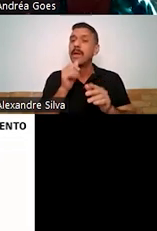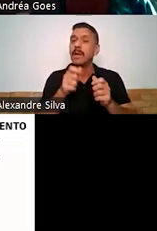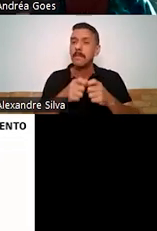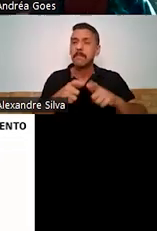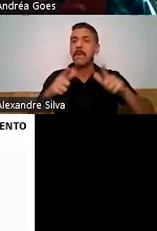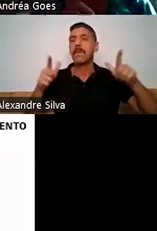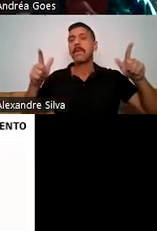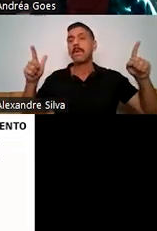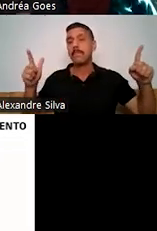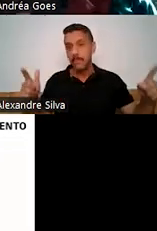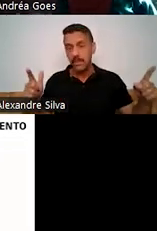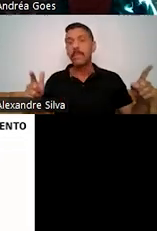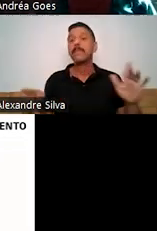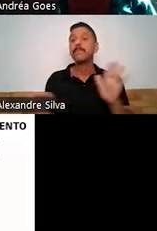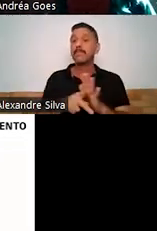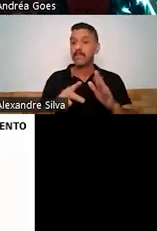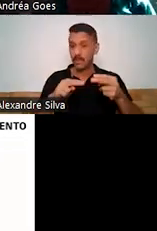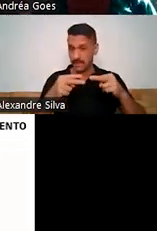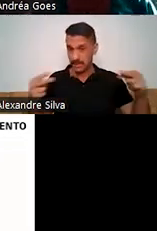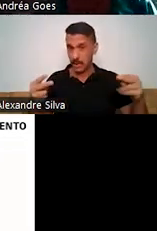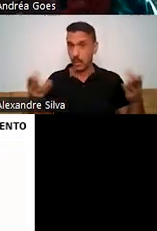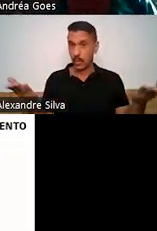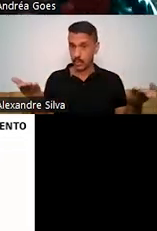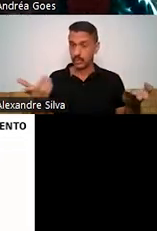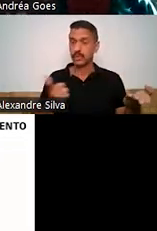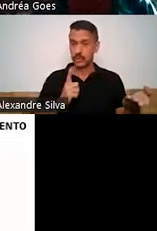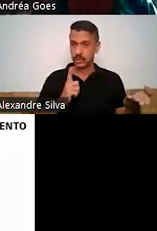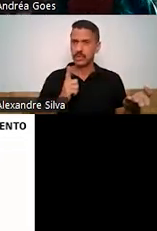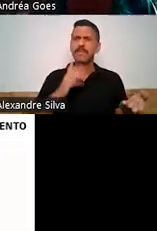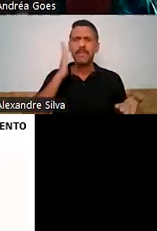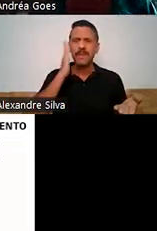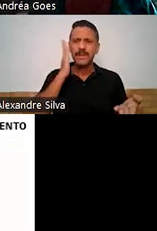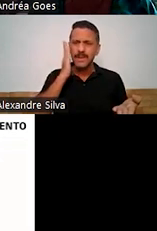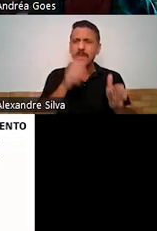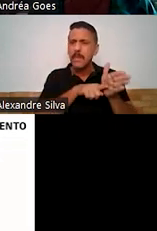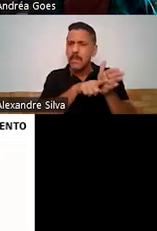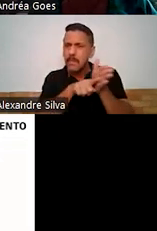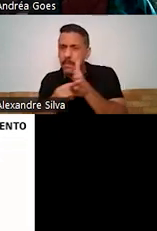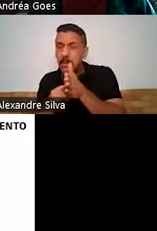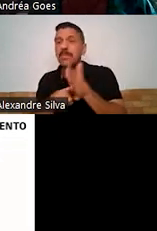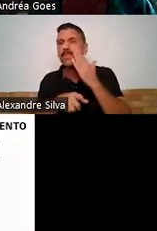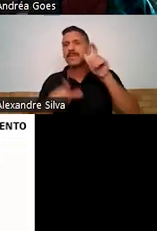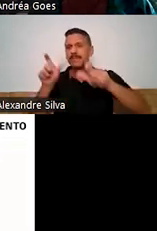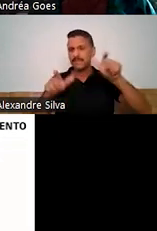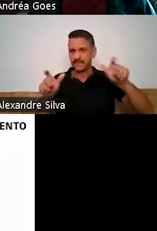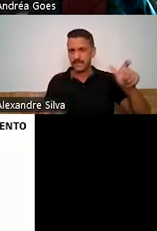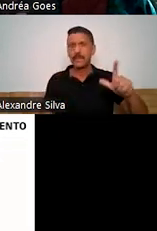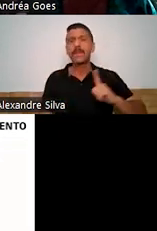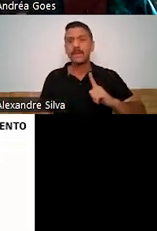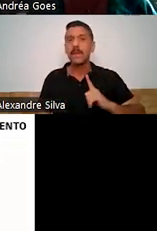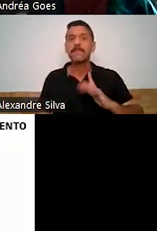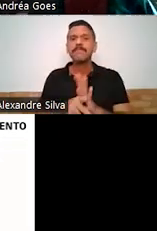de regiões do DNA que são utilizadas hoje em dia para fazer a vinculação genética entre indivíduos, são as short standing